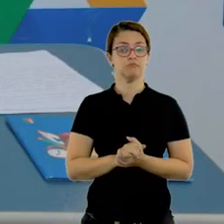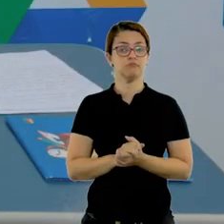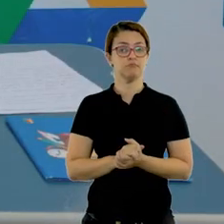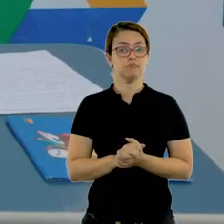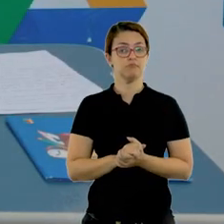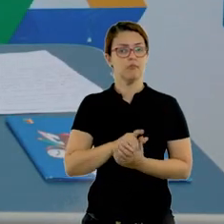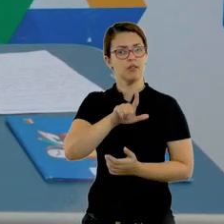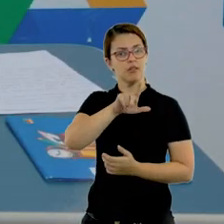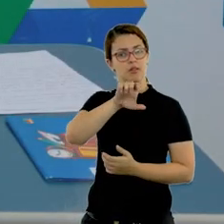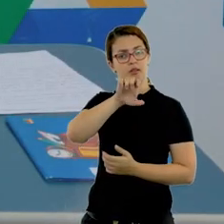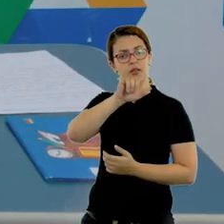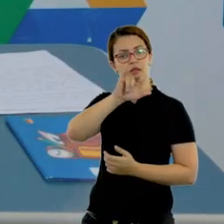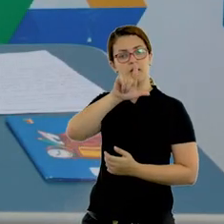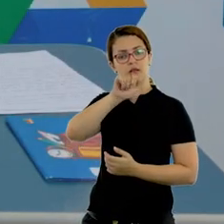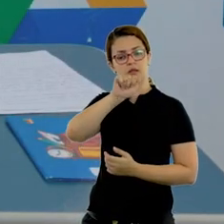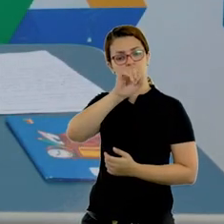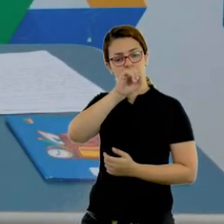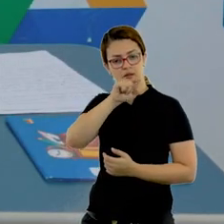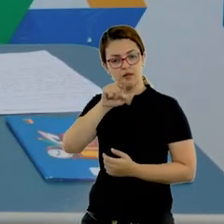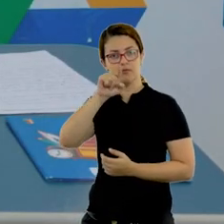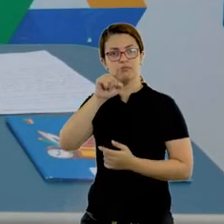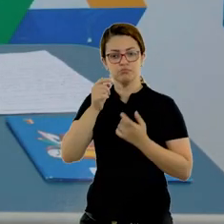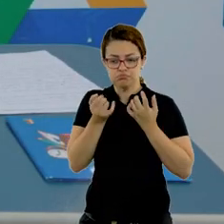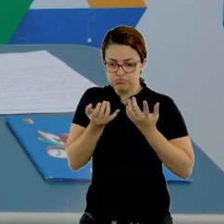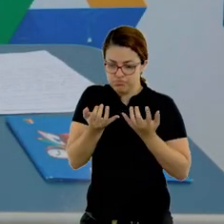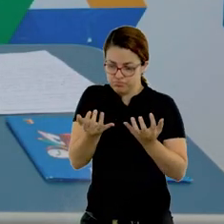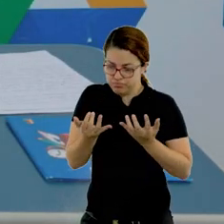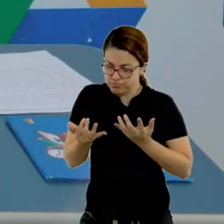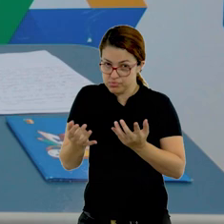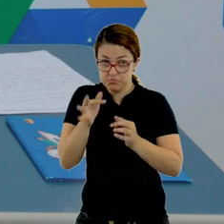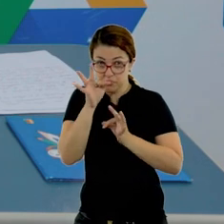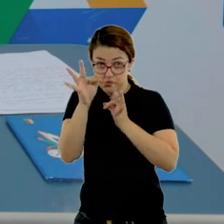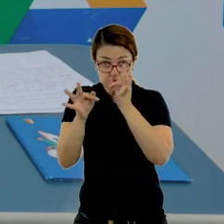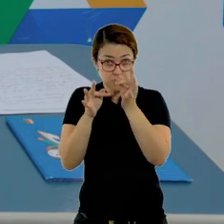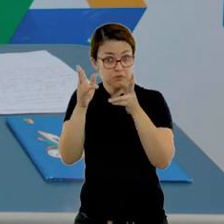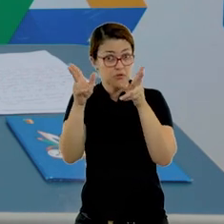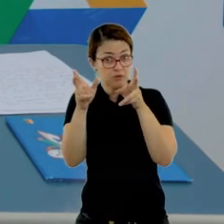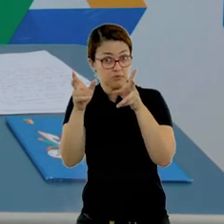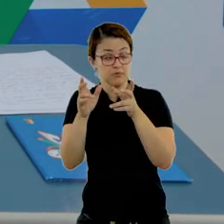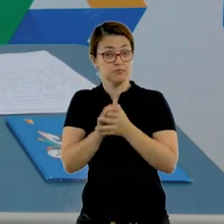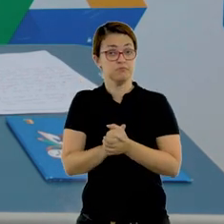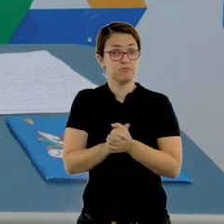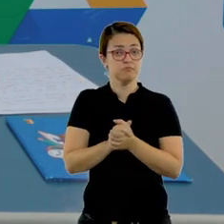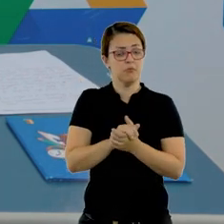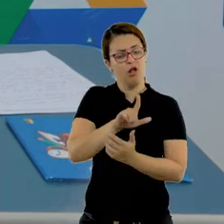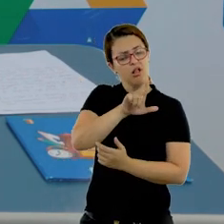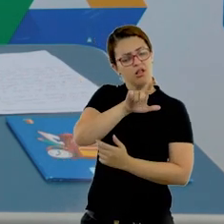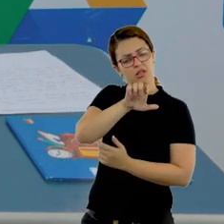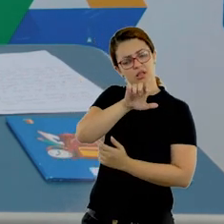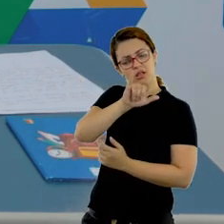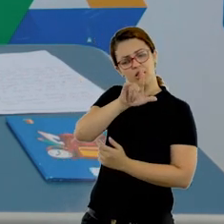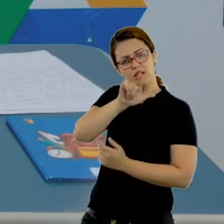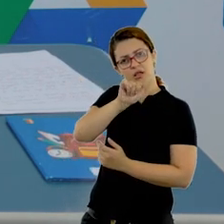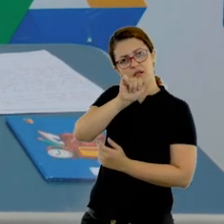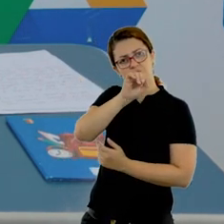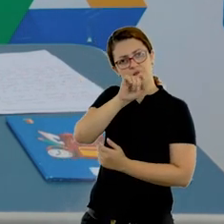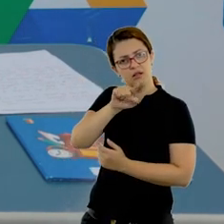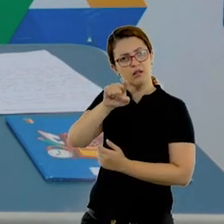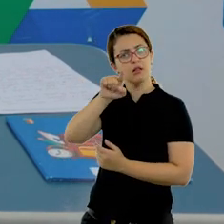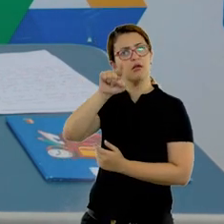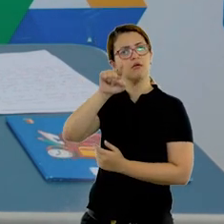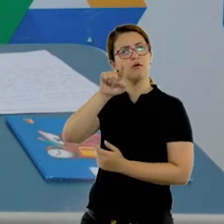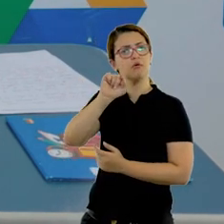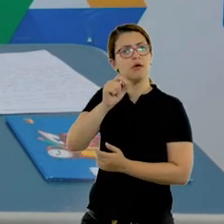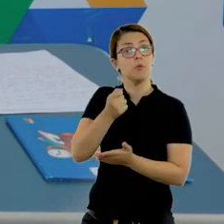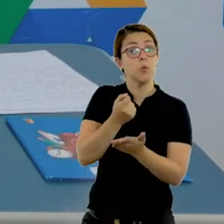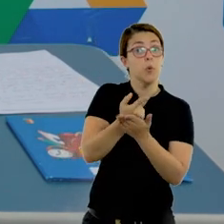tema, leilão de jardim. O assunto do poema, então, é o jardim. E o leilão, a palavra leilão, é a compra e a venda